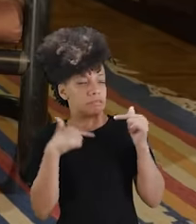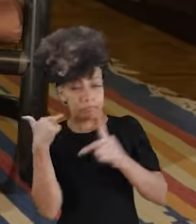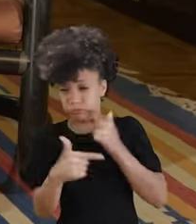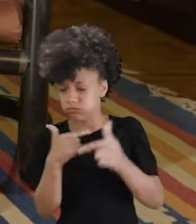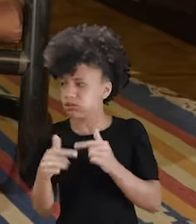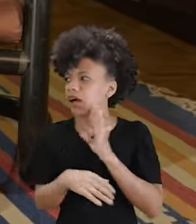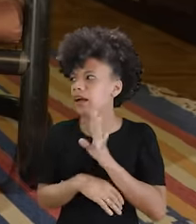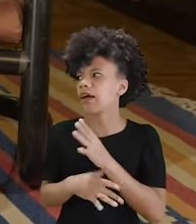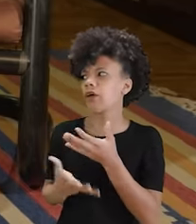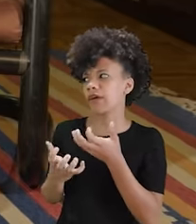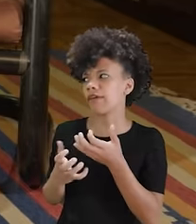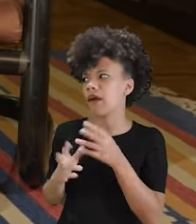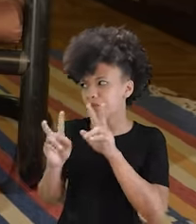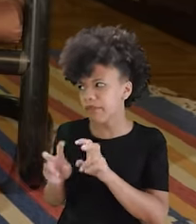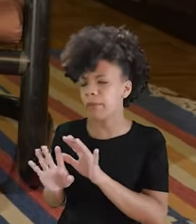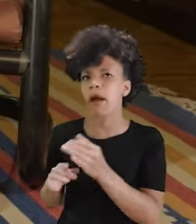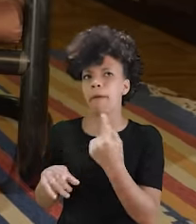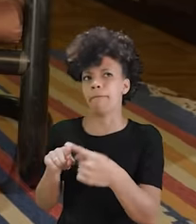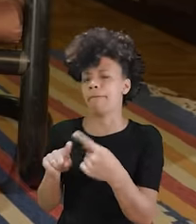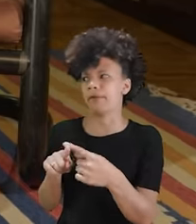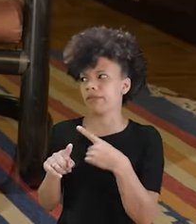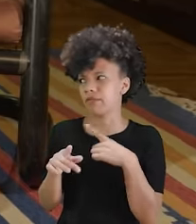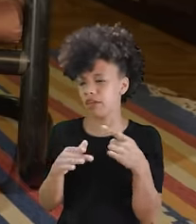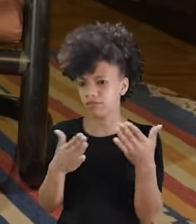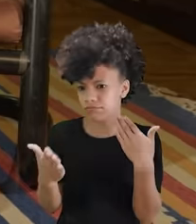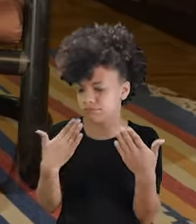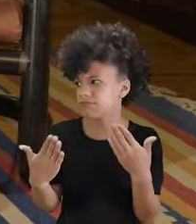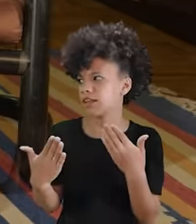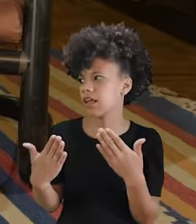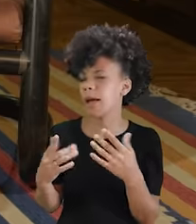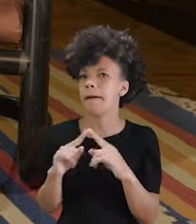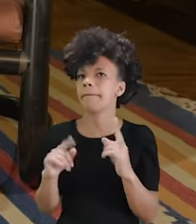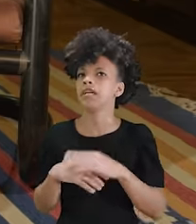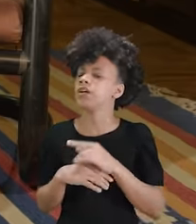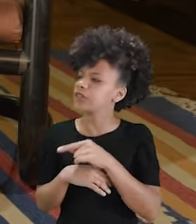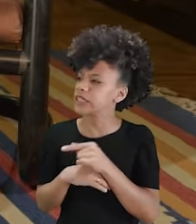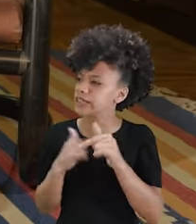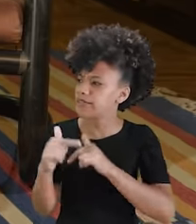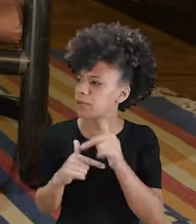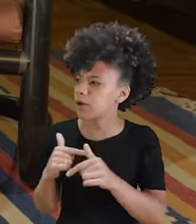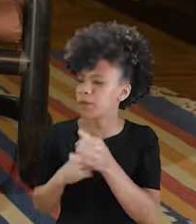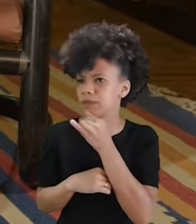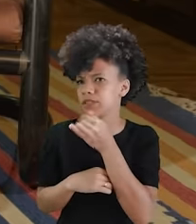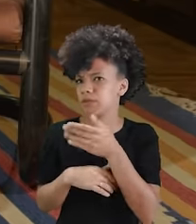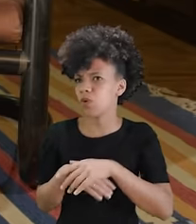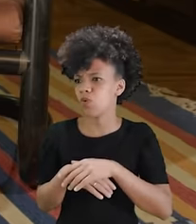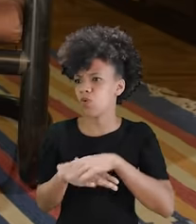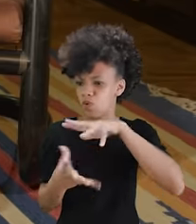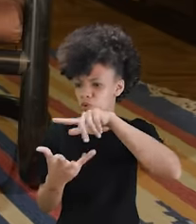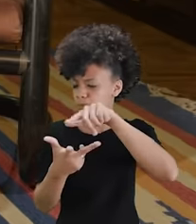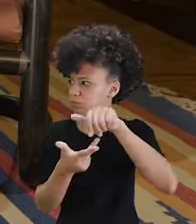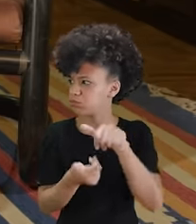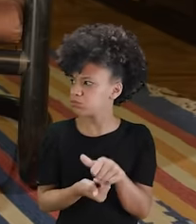maior é você legal que eu quero eu quero eu quero entrar nesse tema tem a ver com entretenimento você você trabalhou com